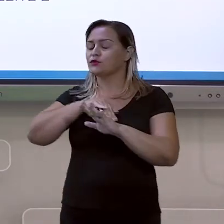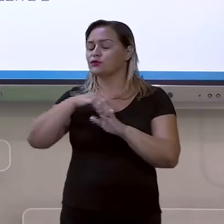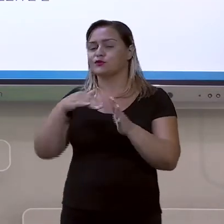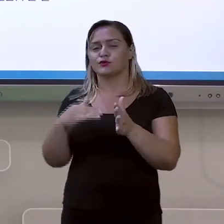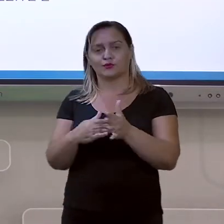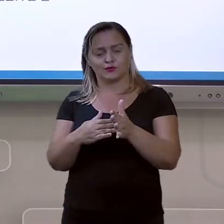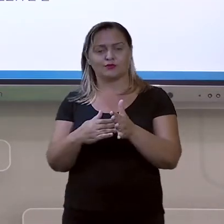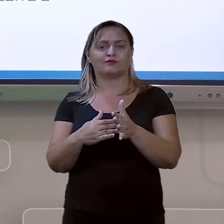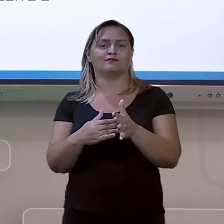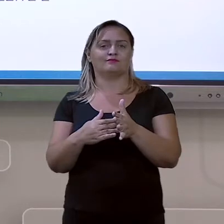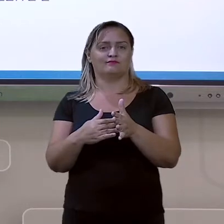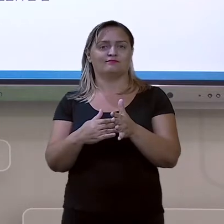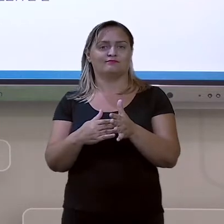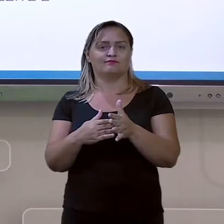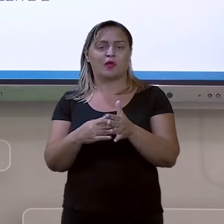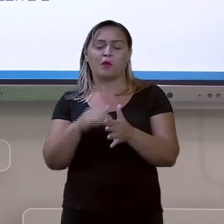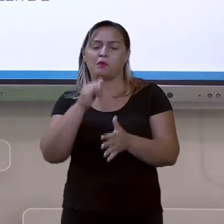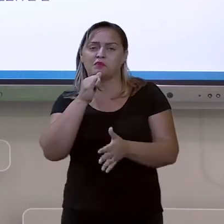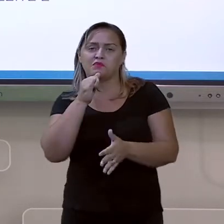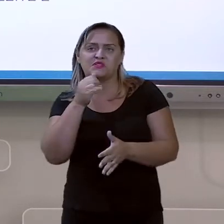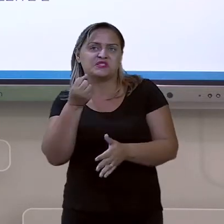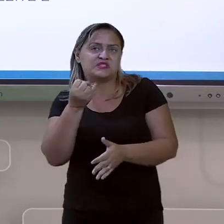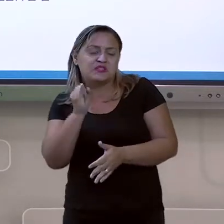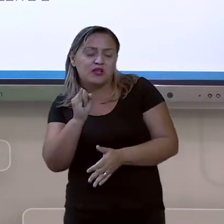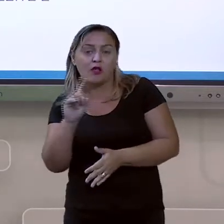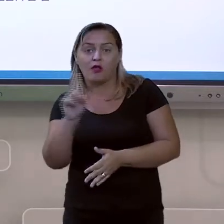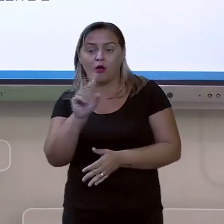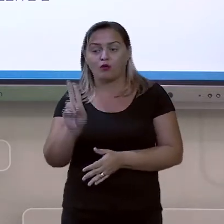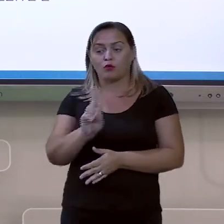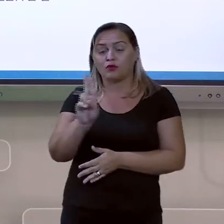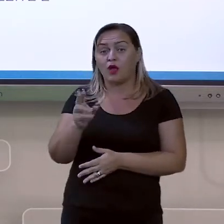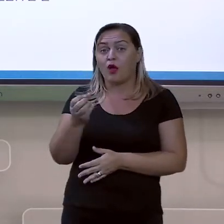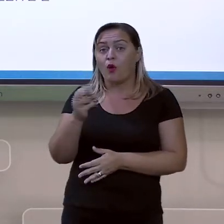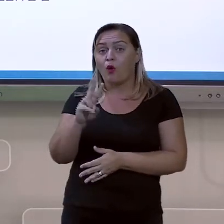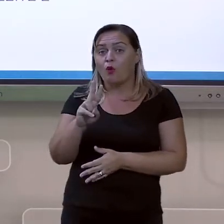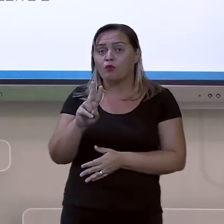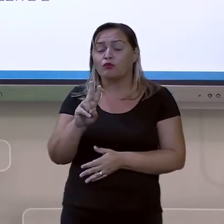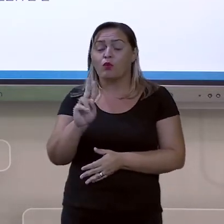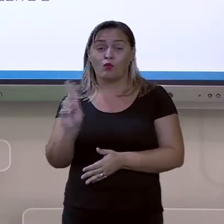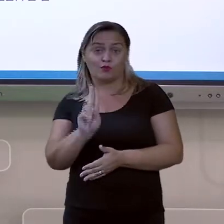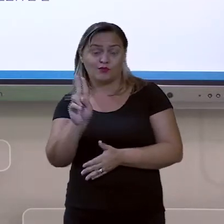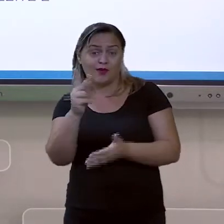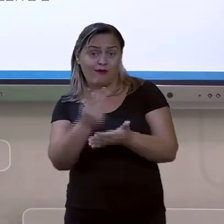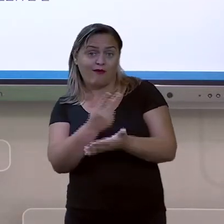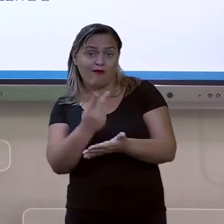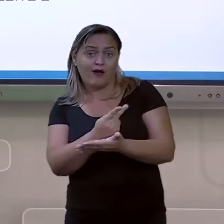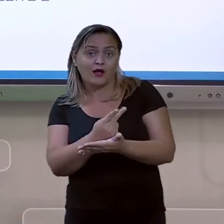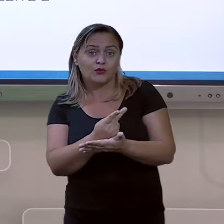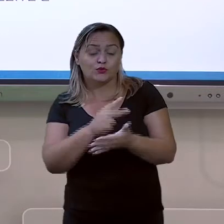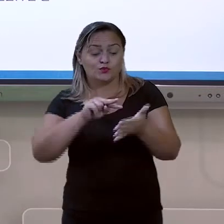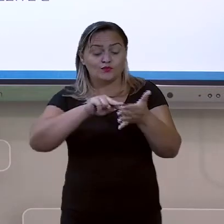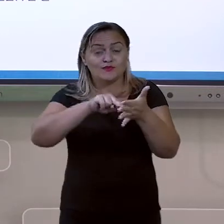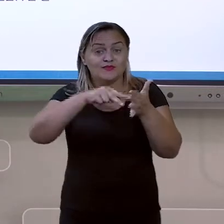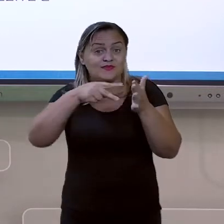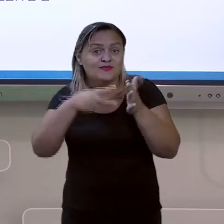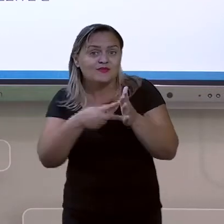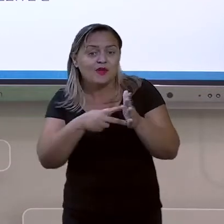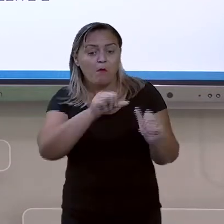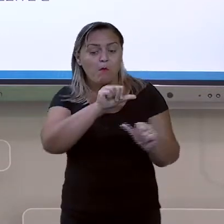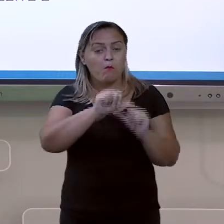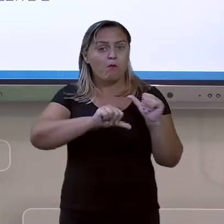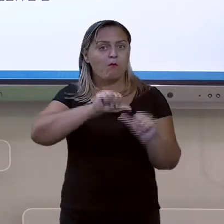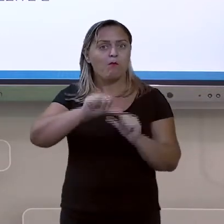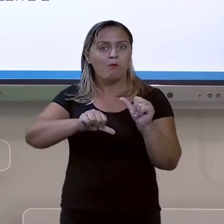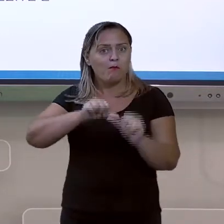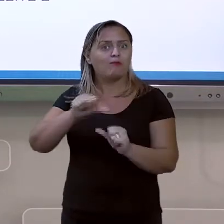ou utilizar de modo errado, eu posso até mudar o significado daquilo que eu estou falando. Então, eu tenho que